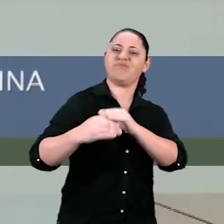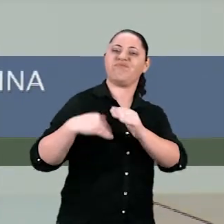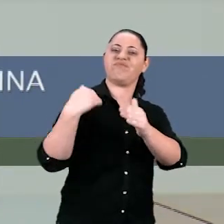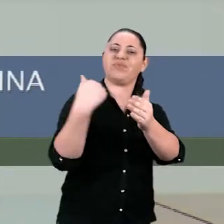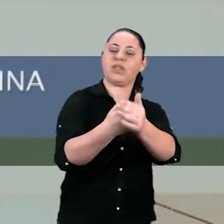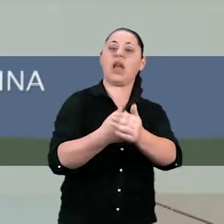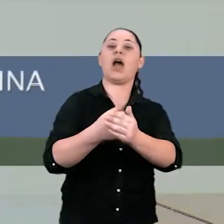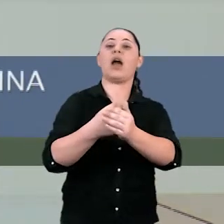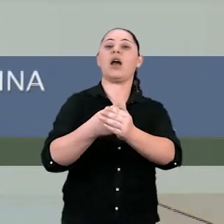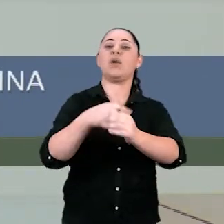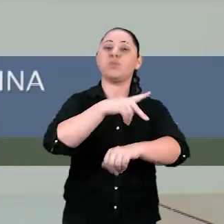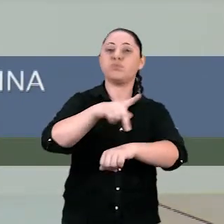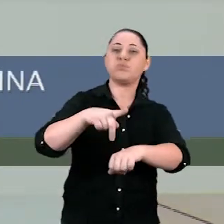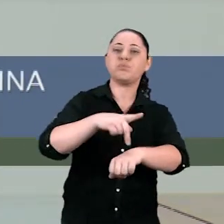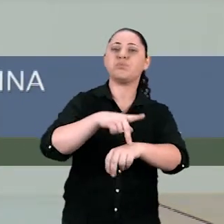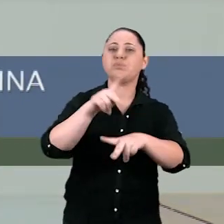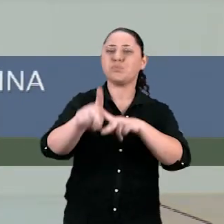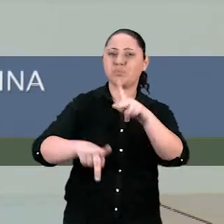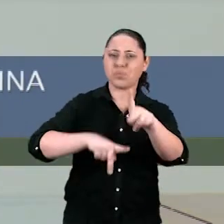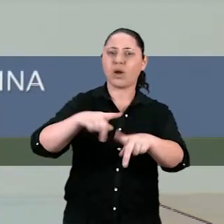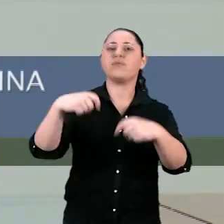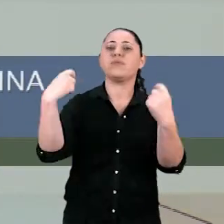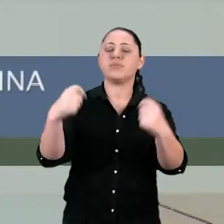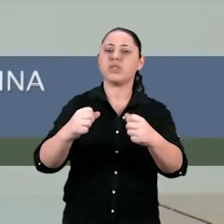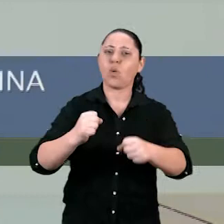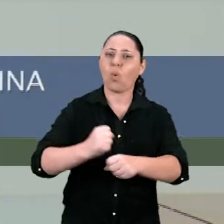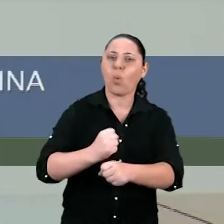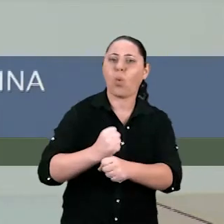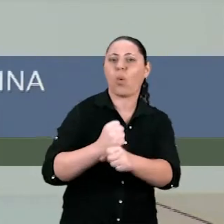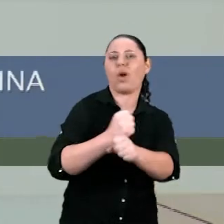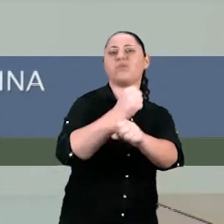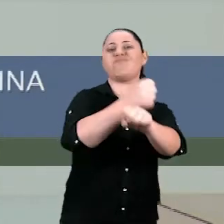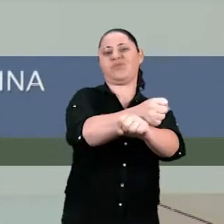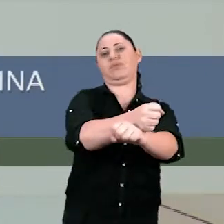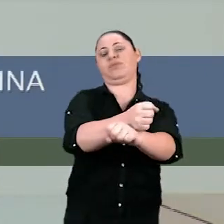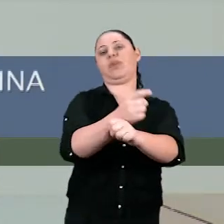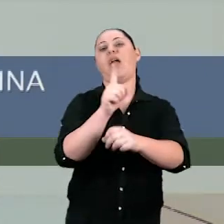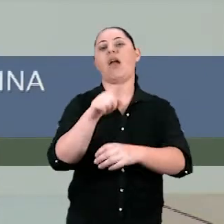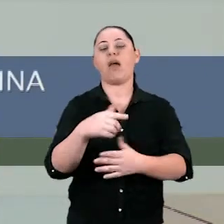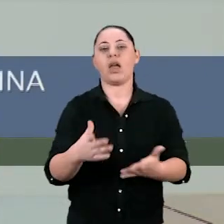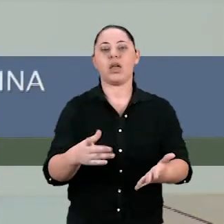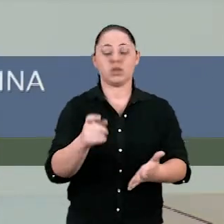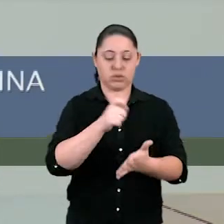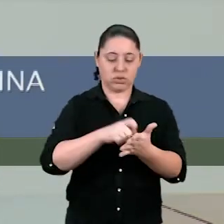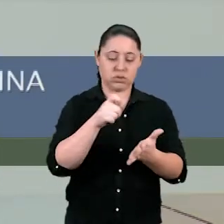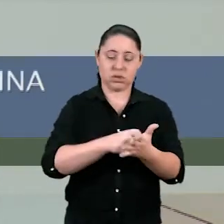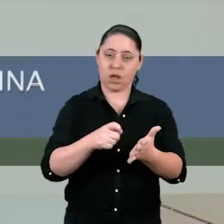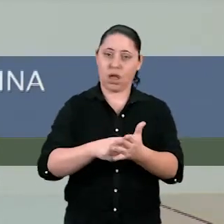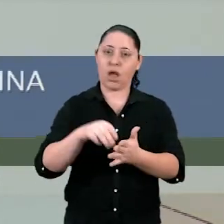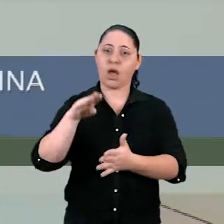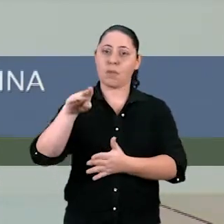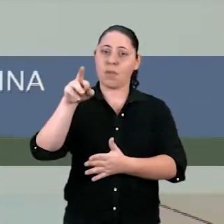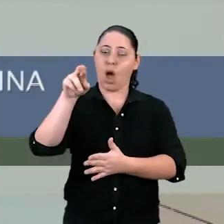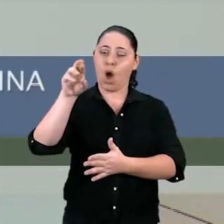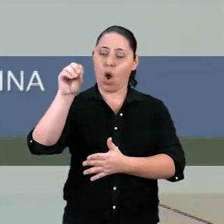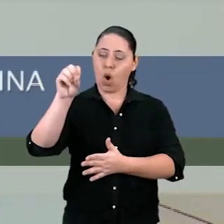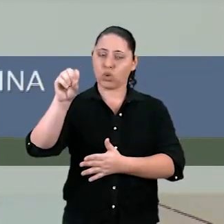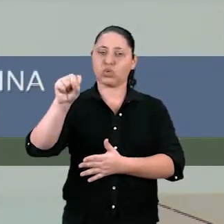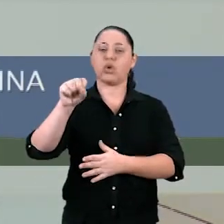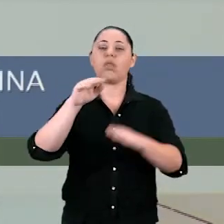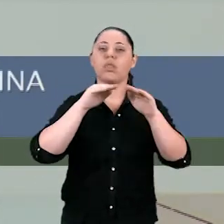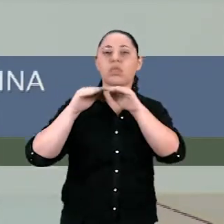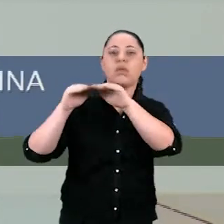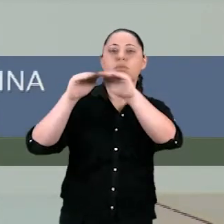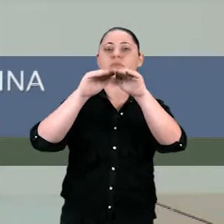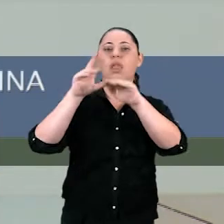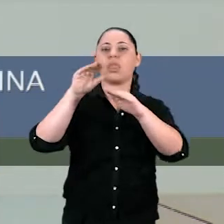construir. E como já escreveu o ministro Luiz Roberto Barroso, democracia